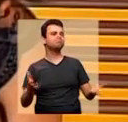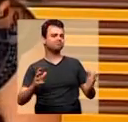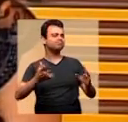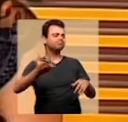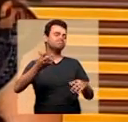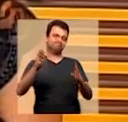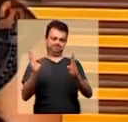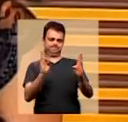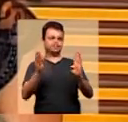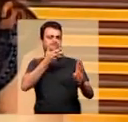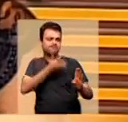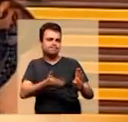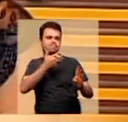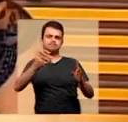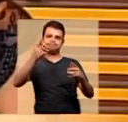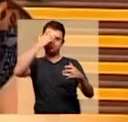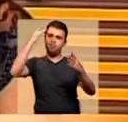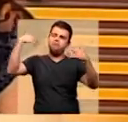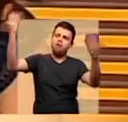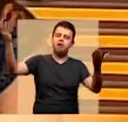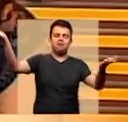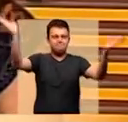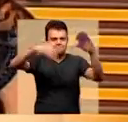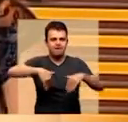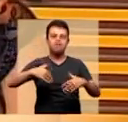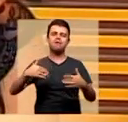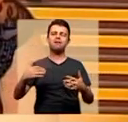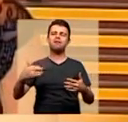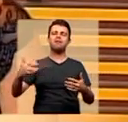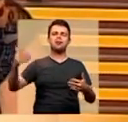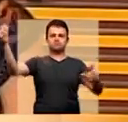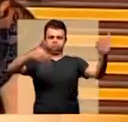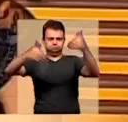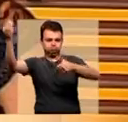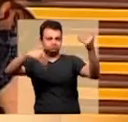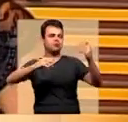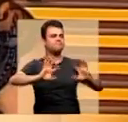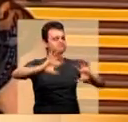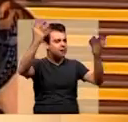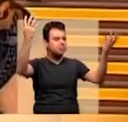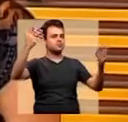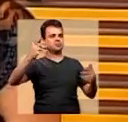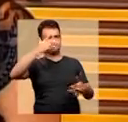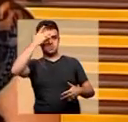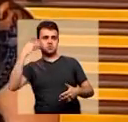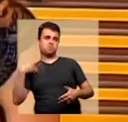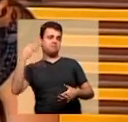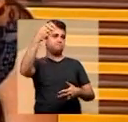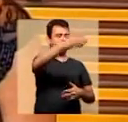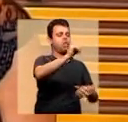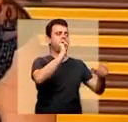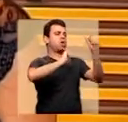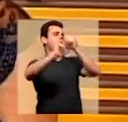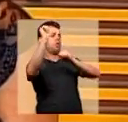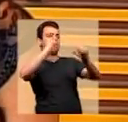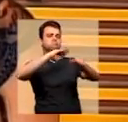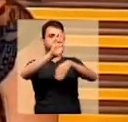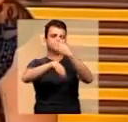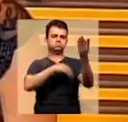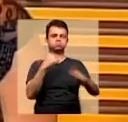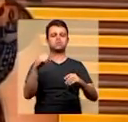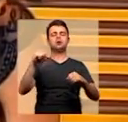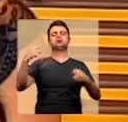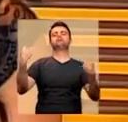é muito comum, vem pessoas de fora, o trânsito aumenta, as pessoas acabam indo em festas e bebendo